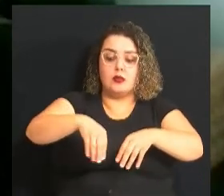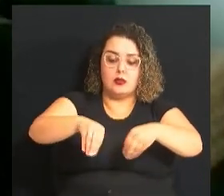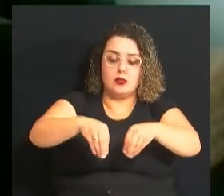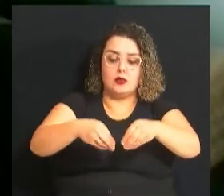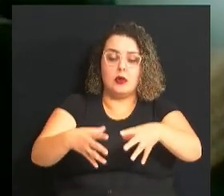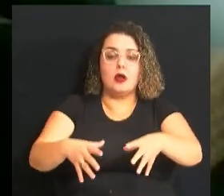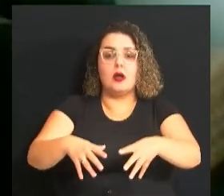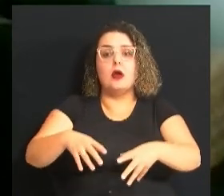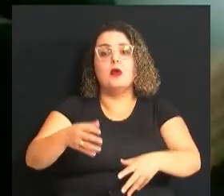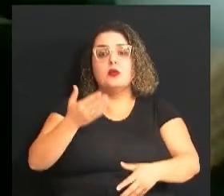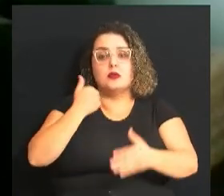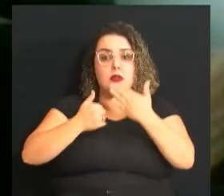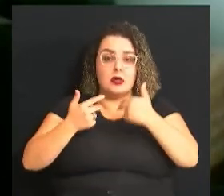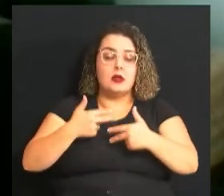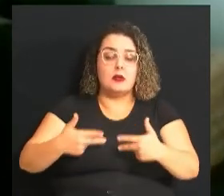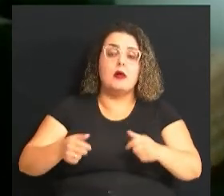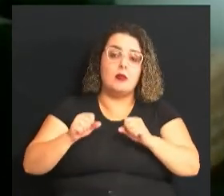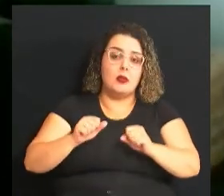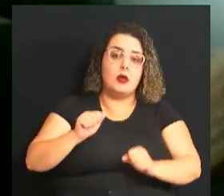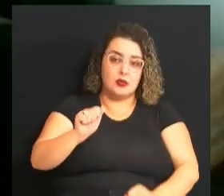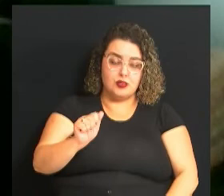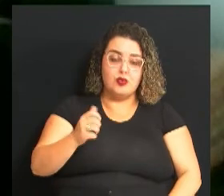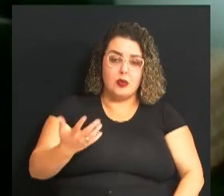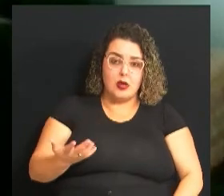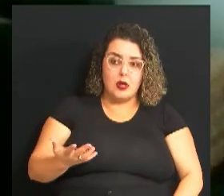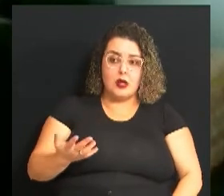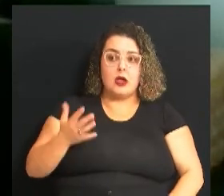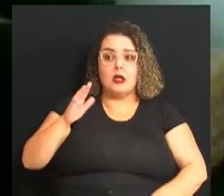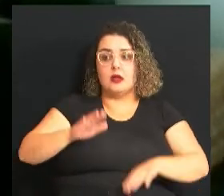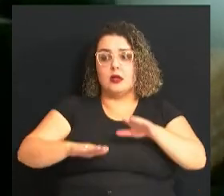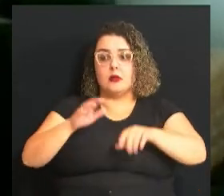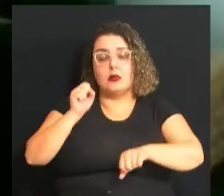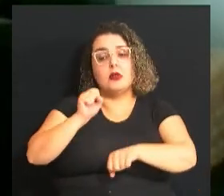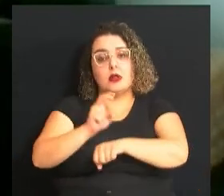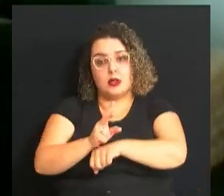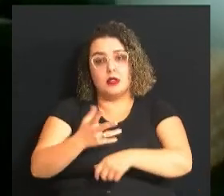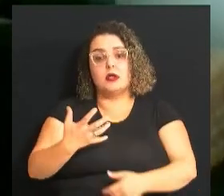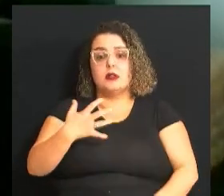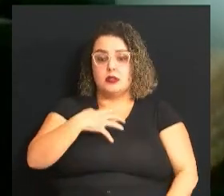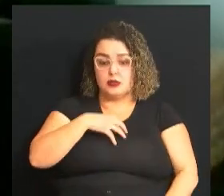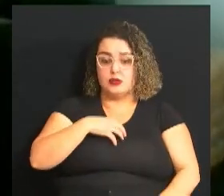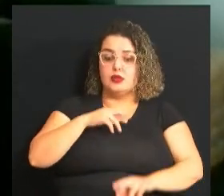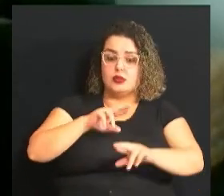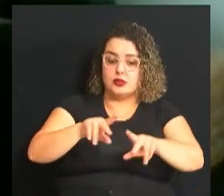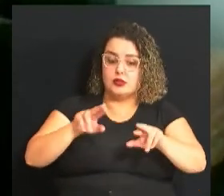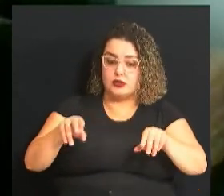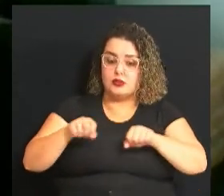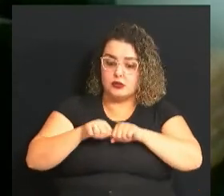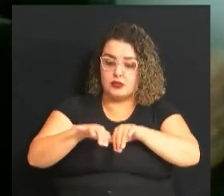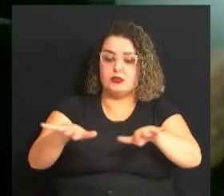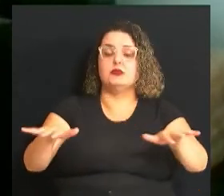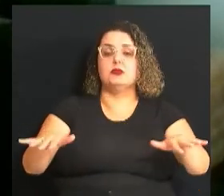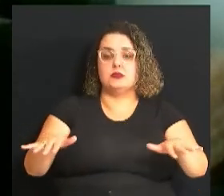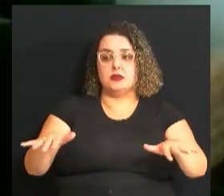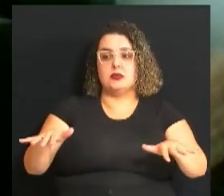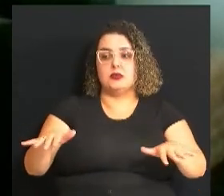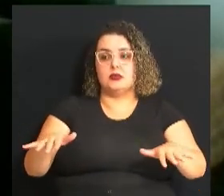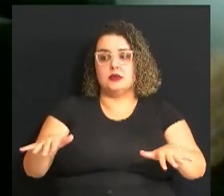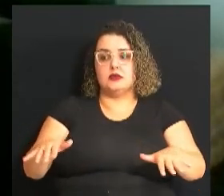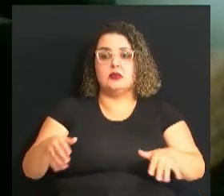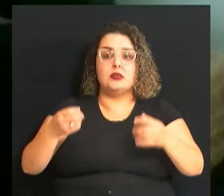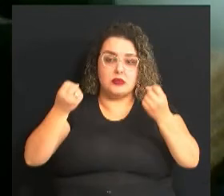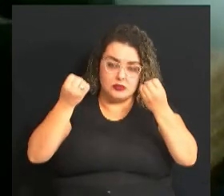A. Então, dependendo do vírus, existem maneiras diferentes de transmissão e